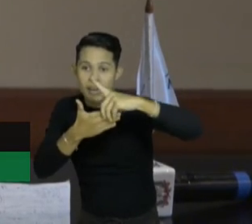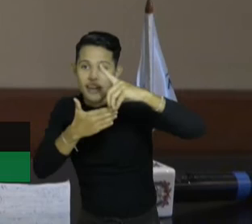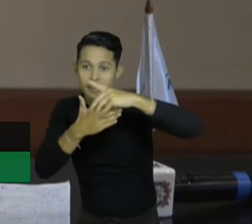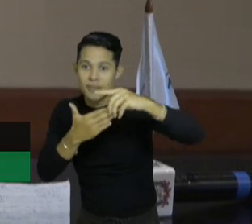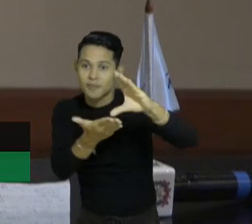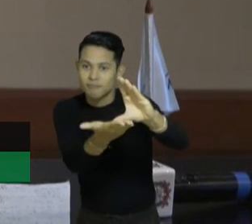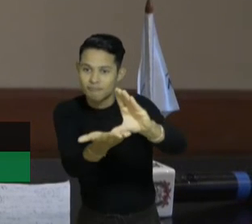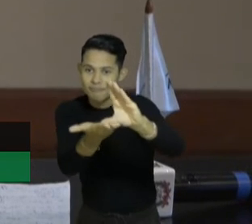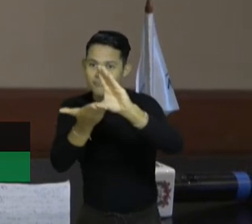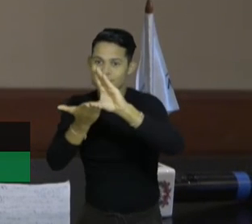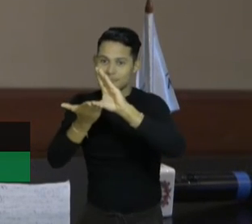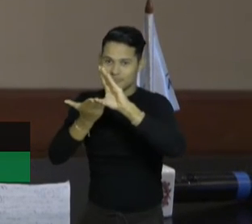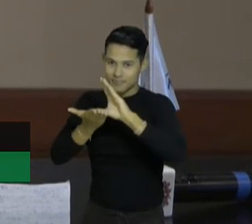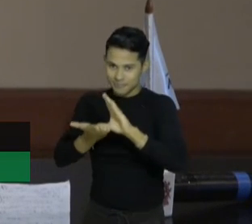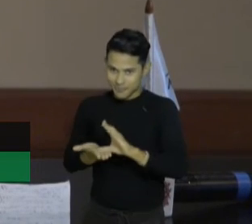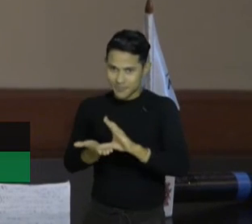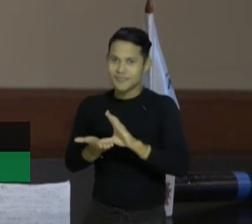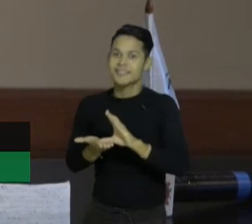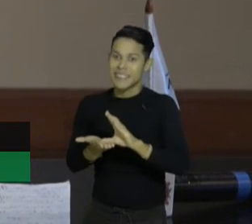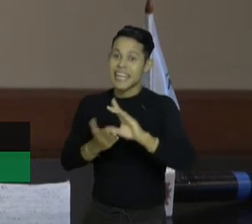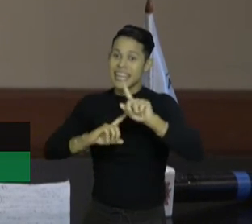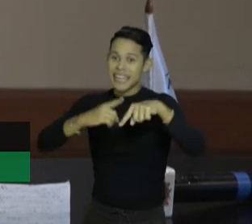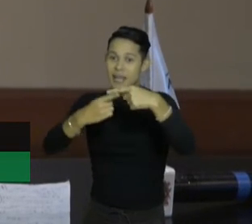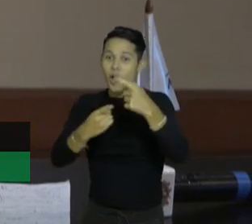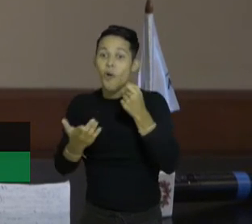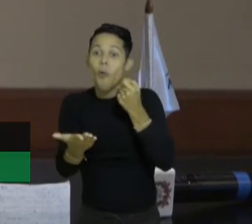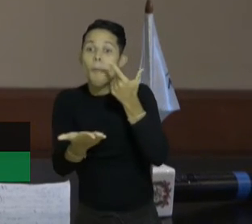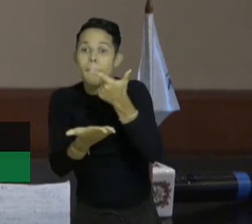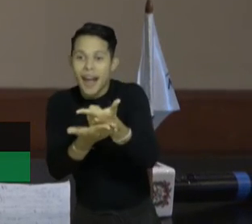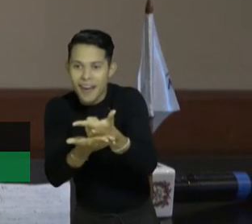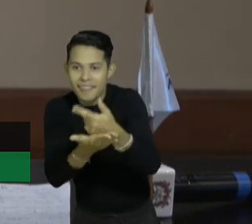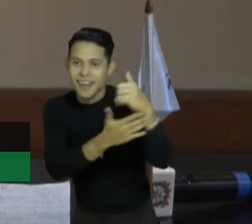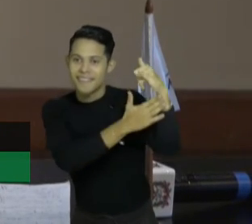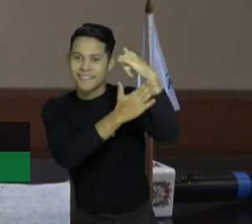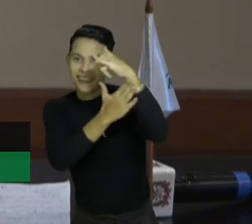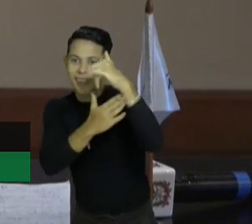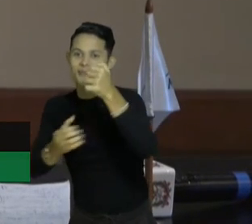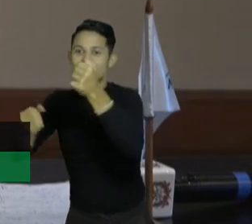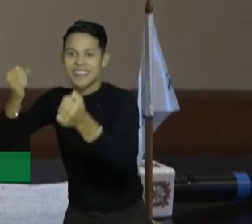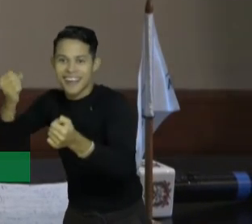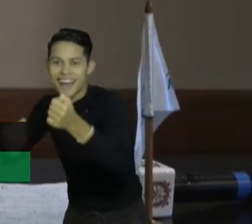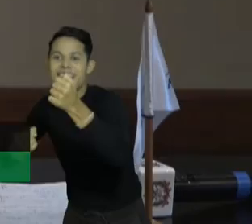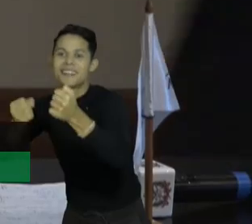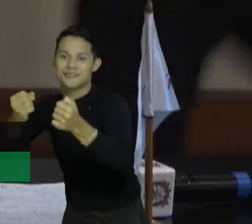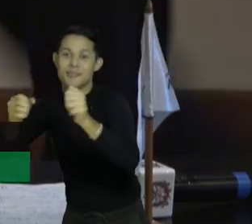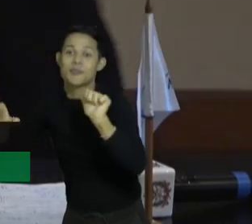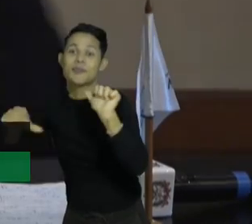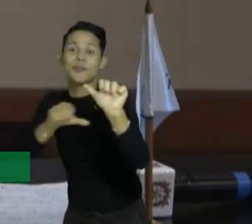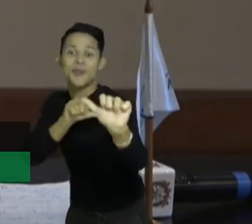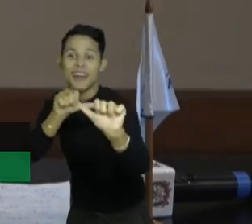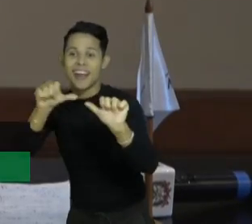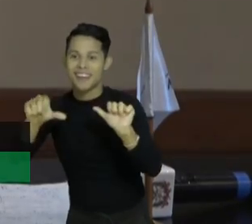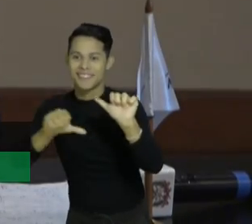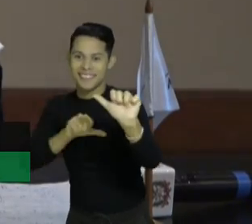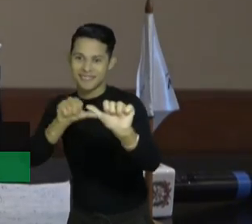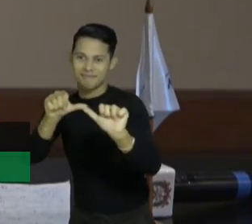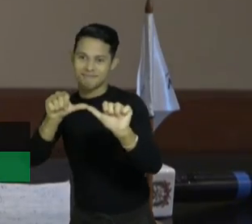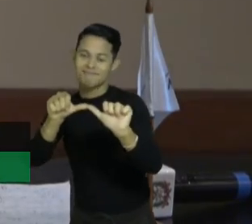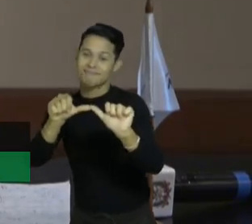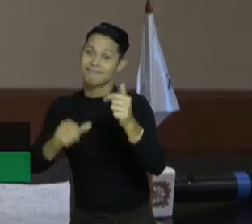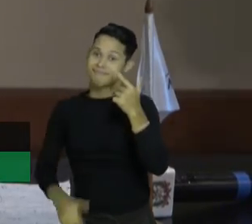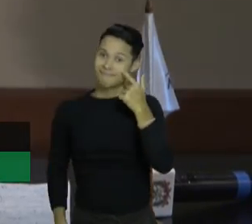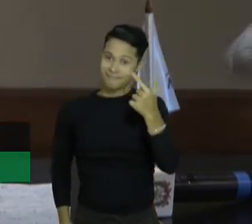país mais rico da América Latina em renda per capita para vocês terem uma ideia renda per capita eh O